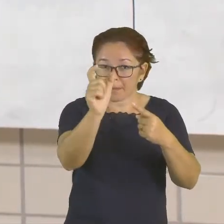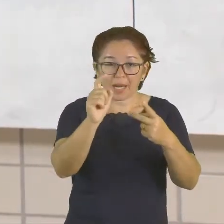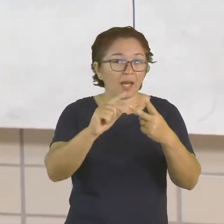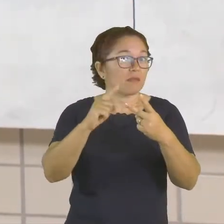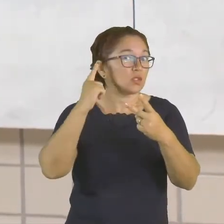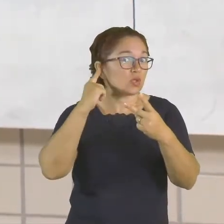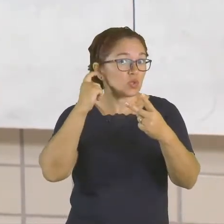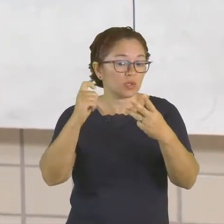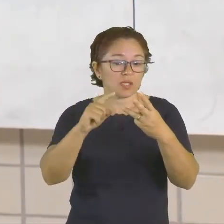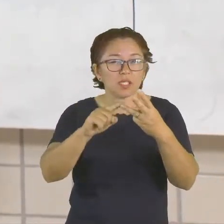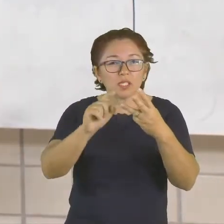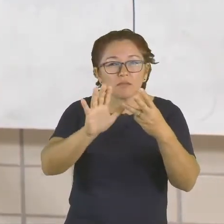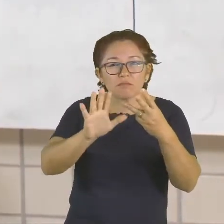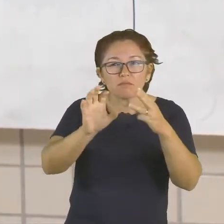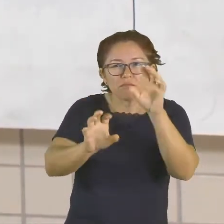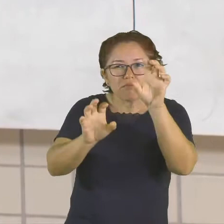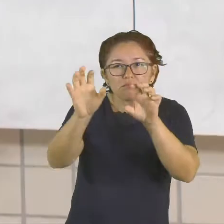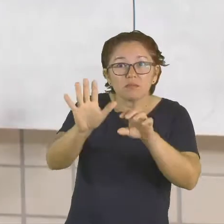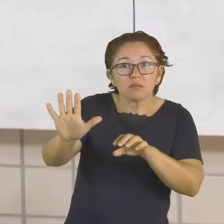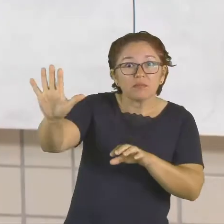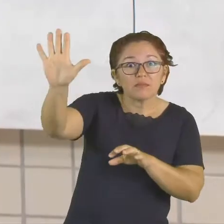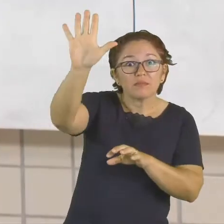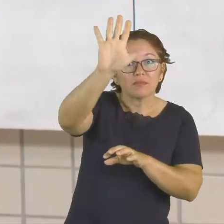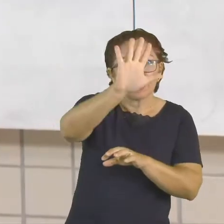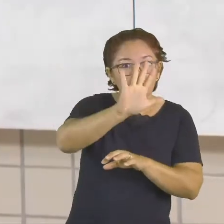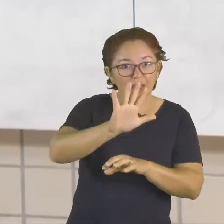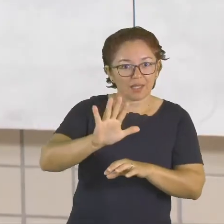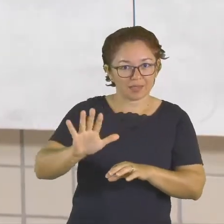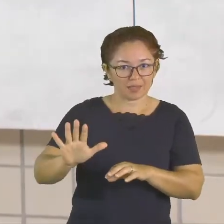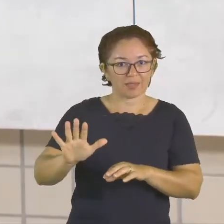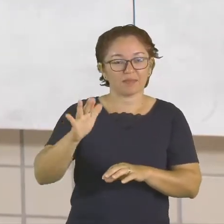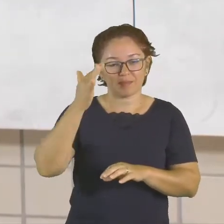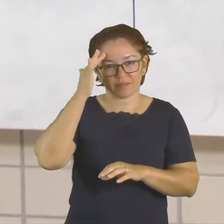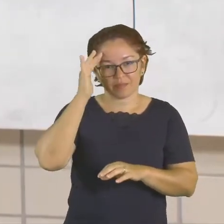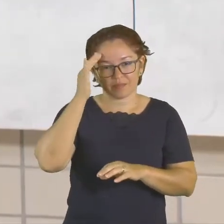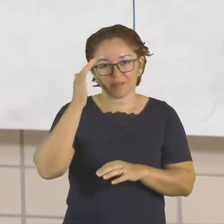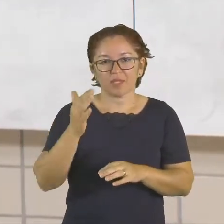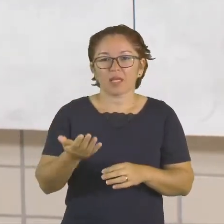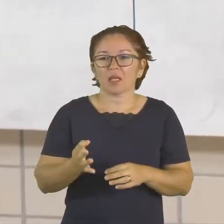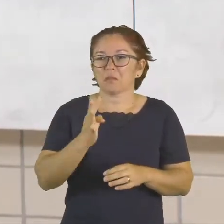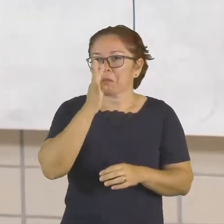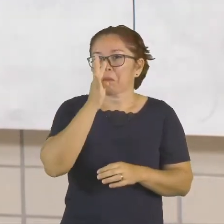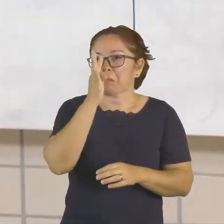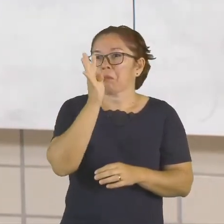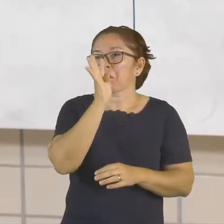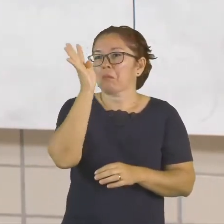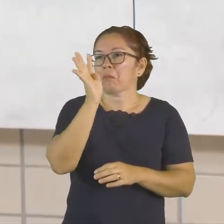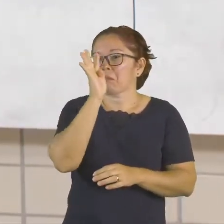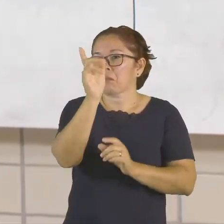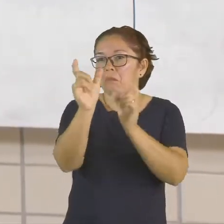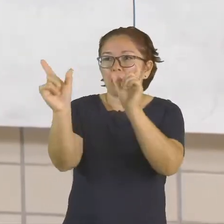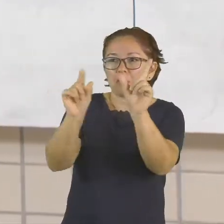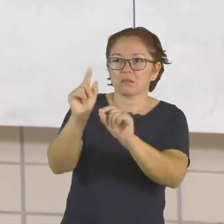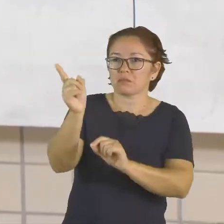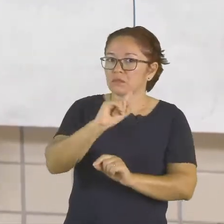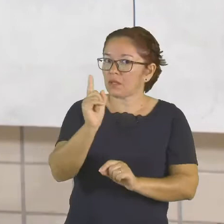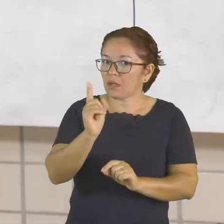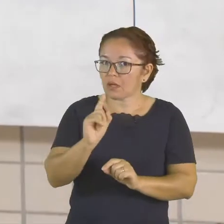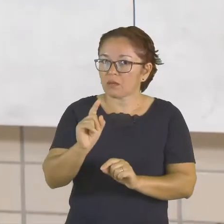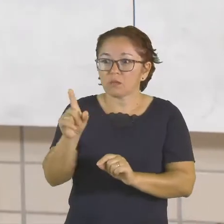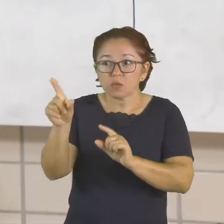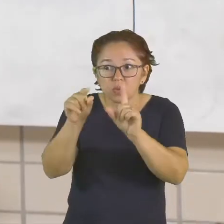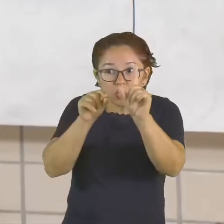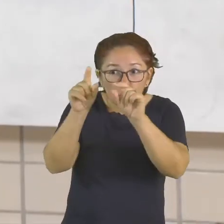imagem. A palavra, a disposição, a escolha das palavras, elas irão criar uma sonoridade. E